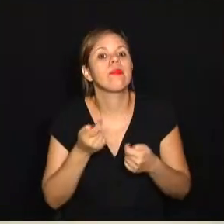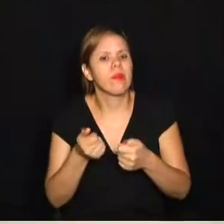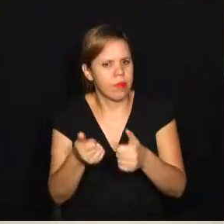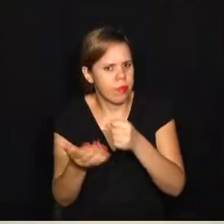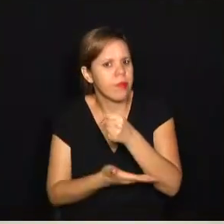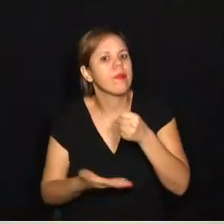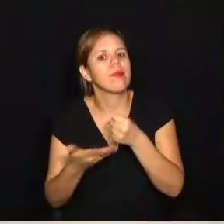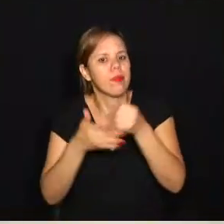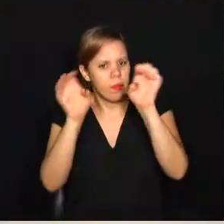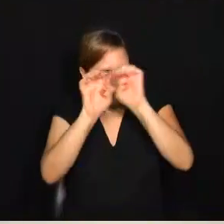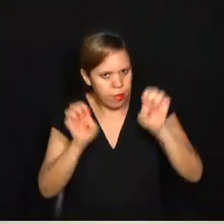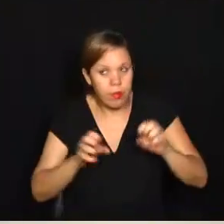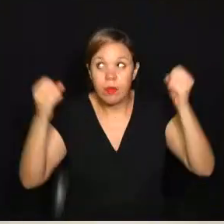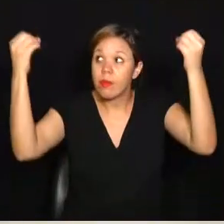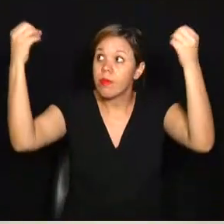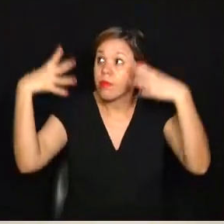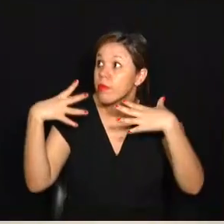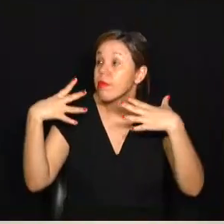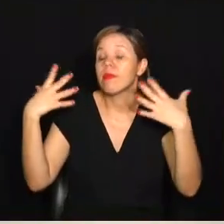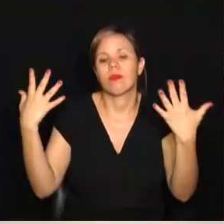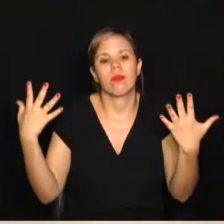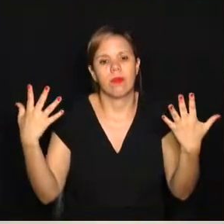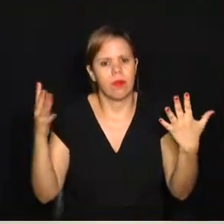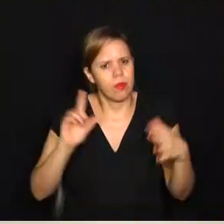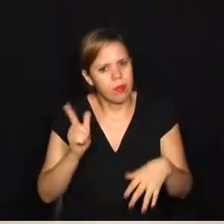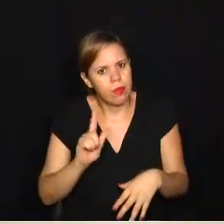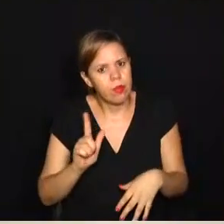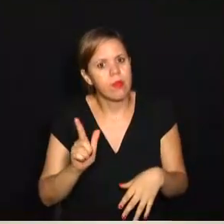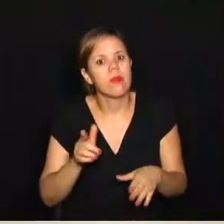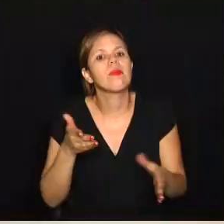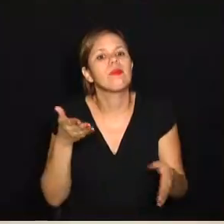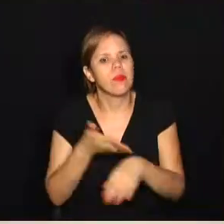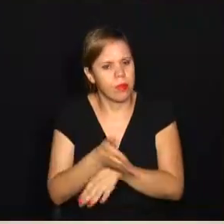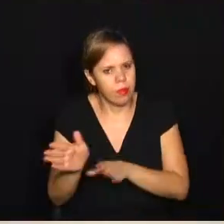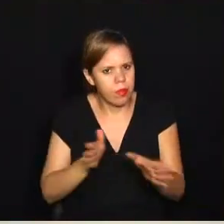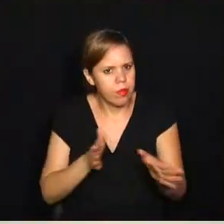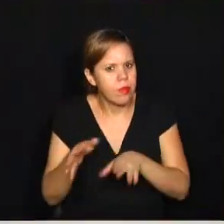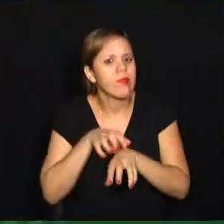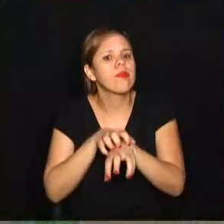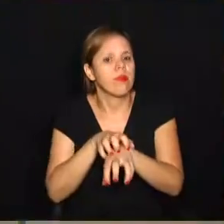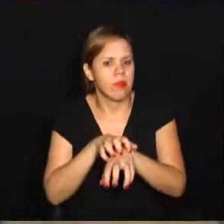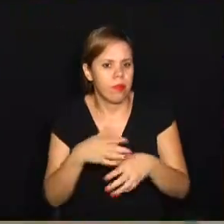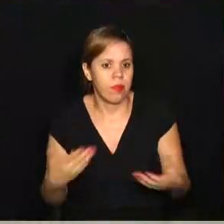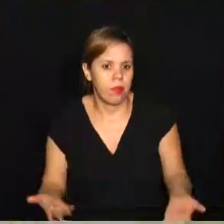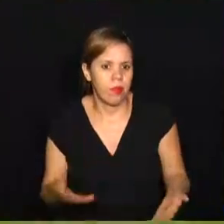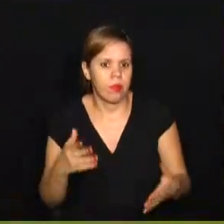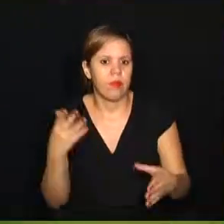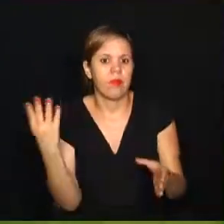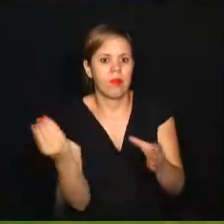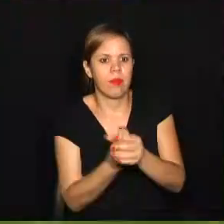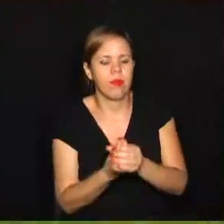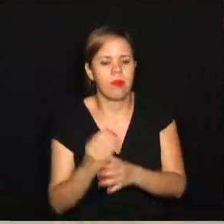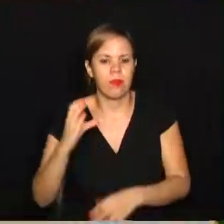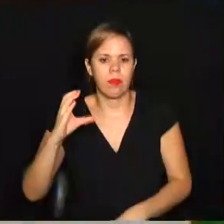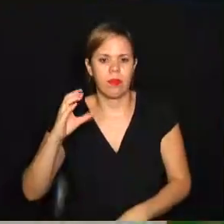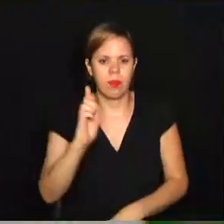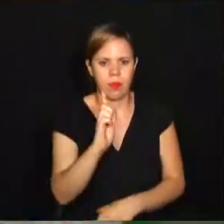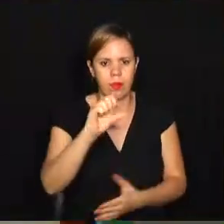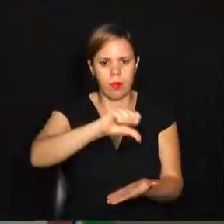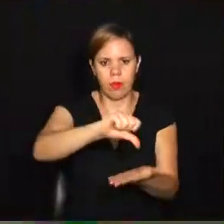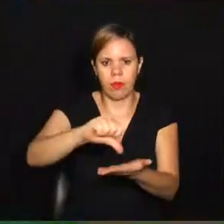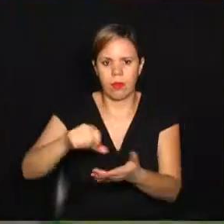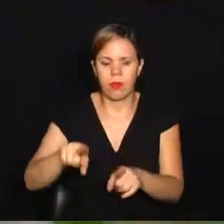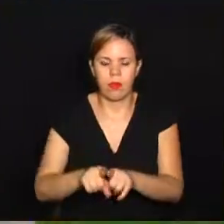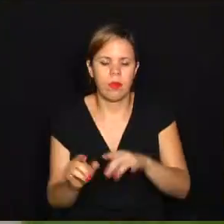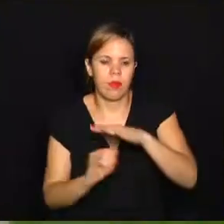básicas de infraestrutura, iluminação, né? E, evidentemente, acesso, transporte, né? Instalado no distrito do Campo Grande,